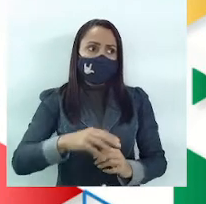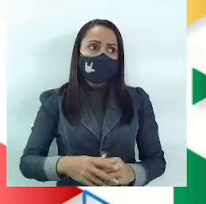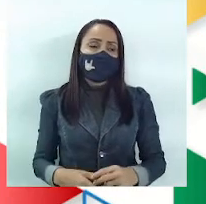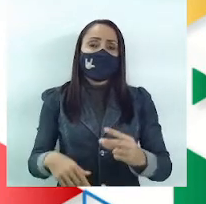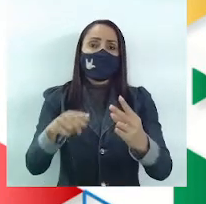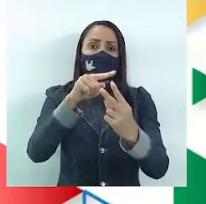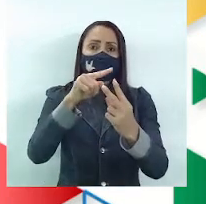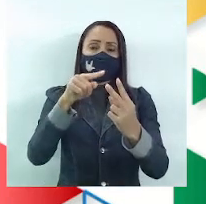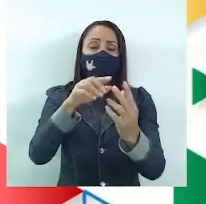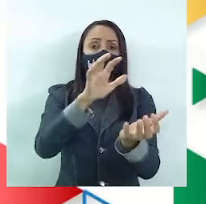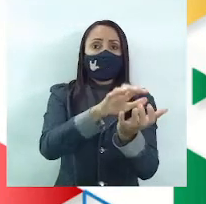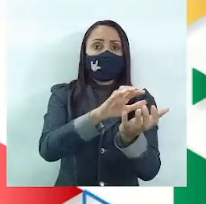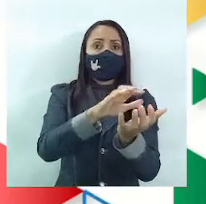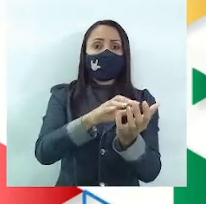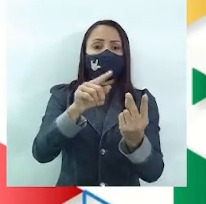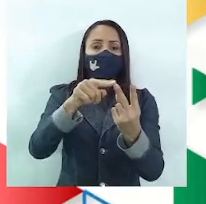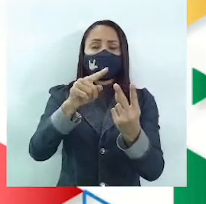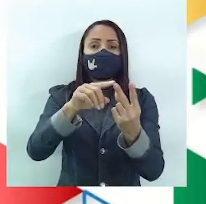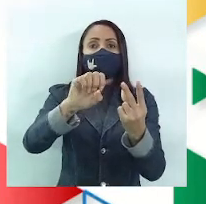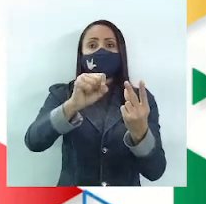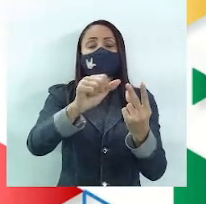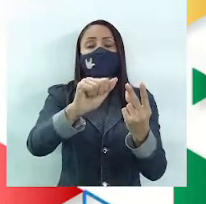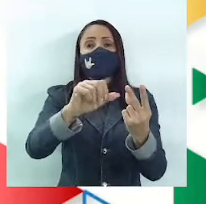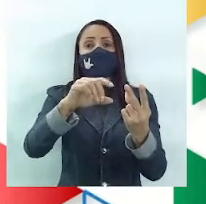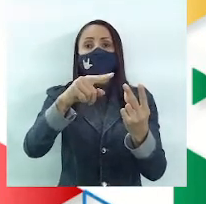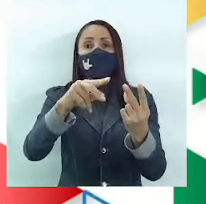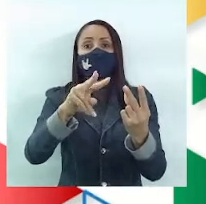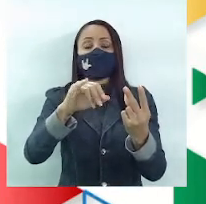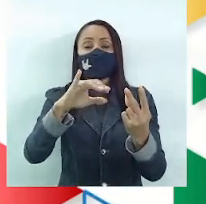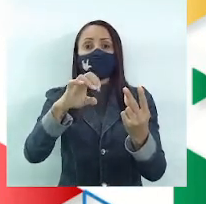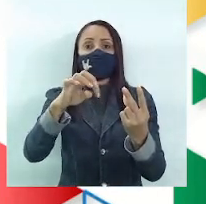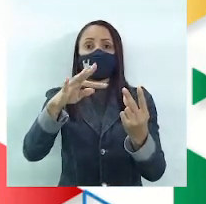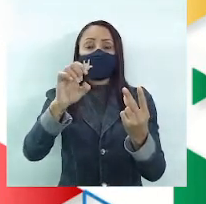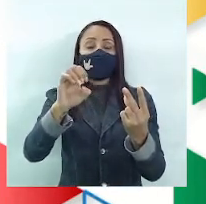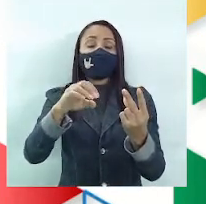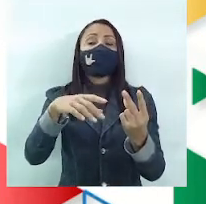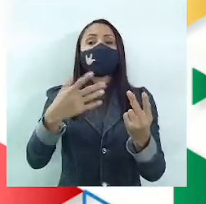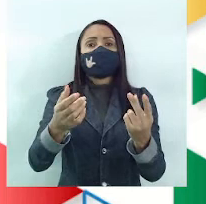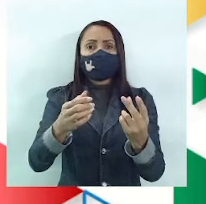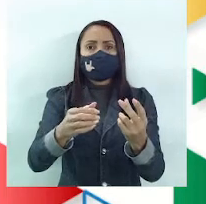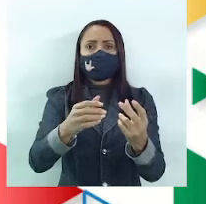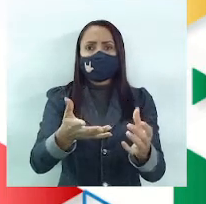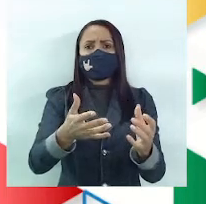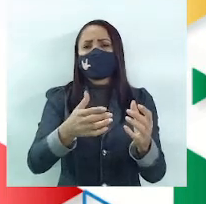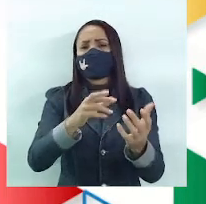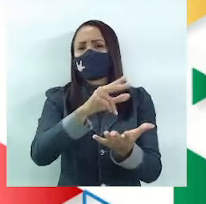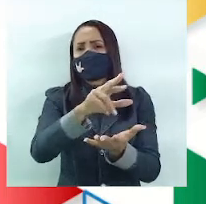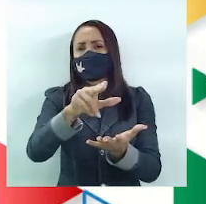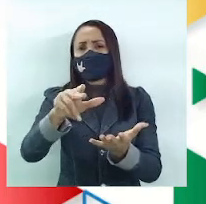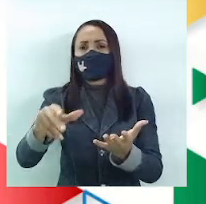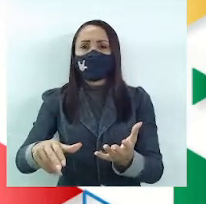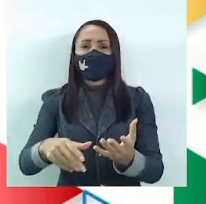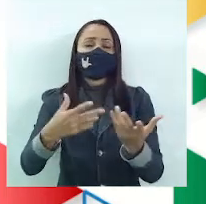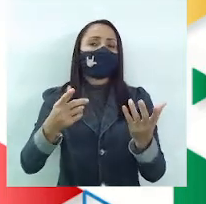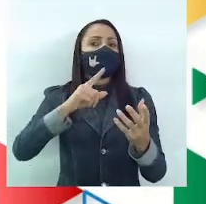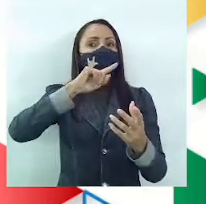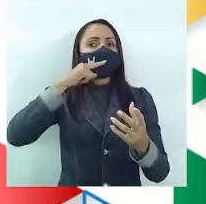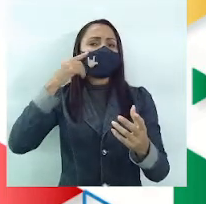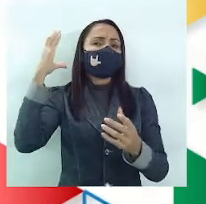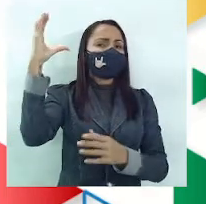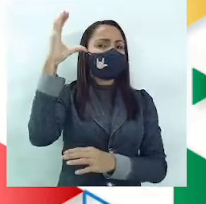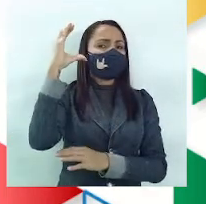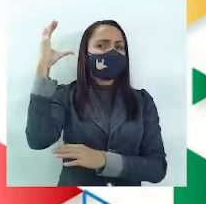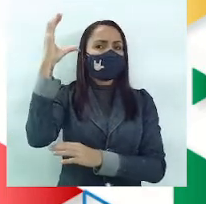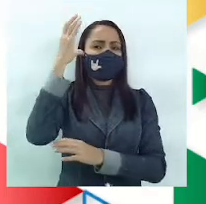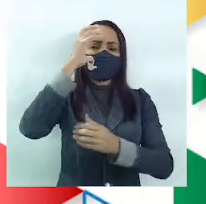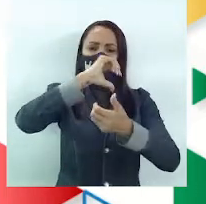foram as capitanias que mais prosperaram, né, devido ao cultivo da cana-de-açúcar. justamente por causa do clima que se adaptou bem, e